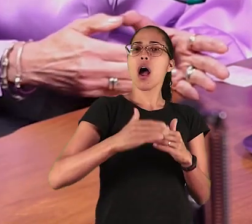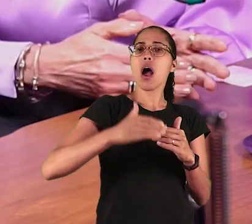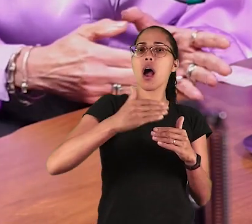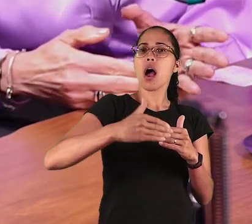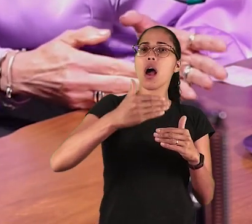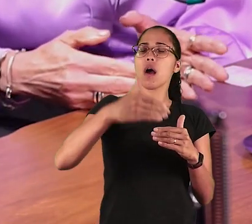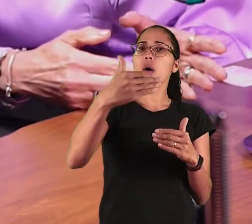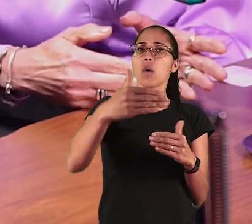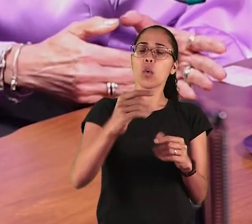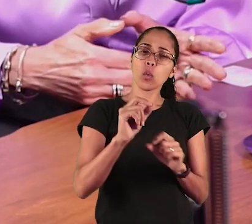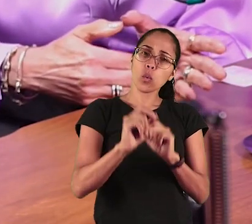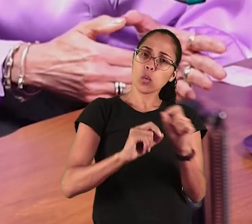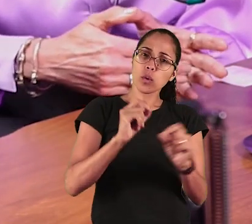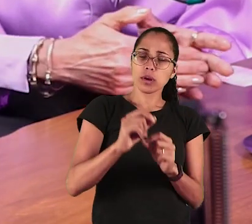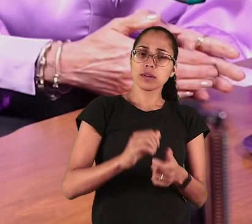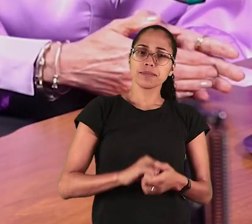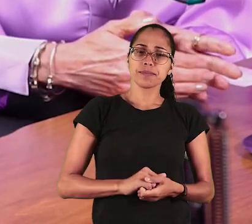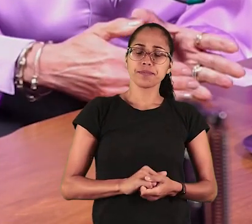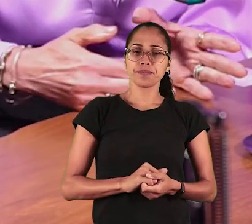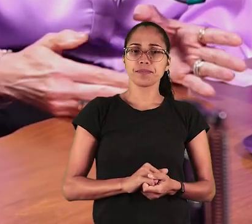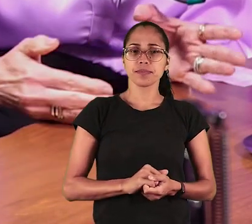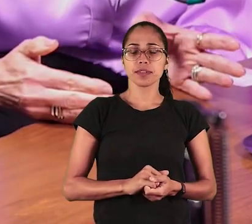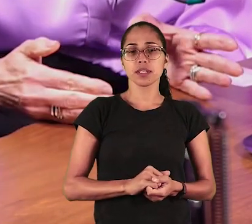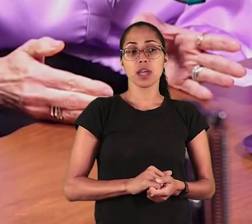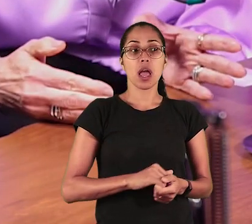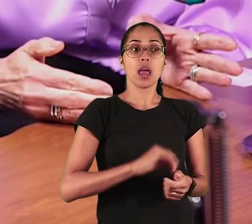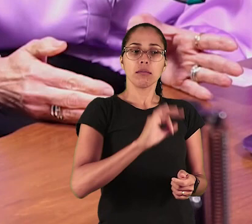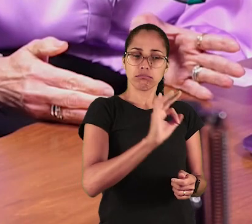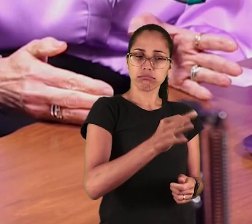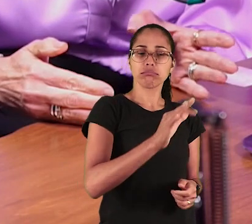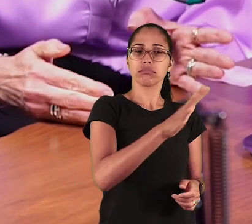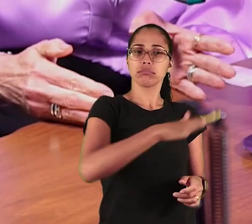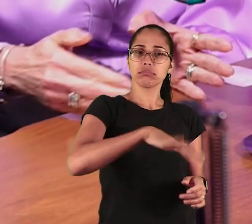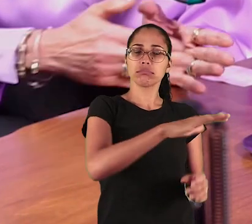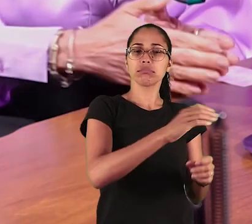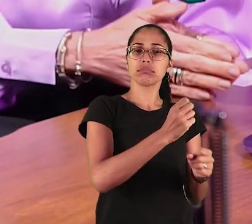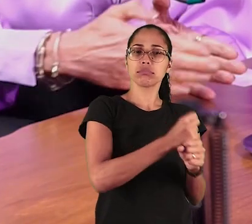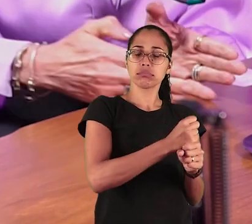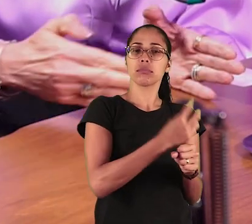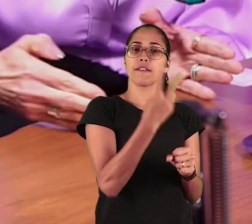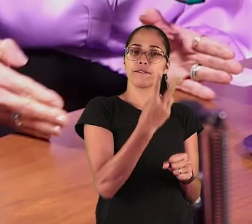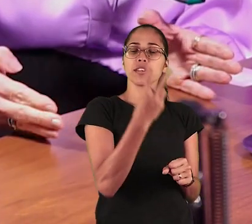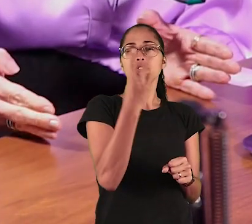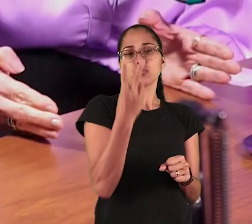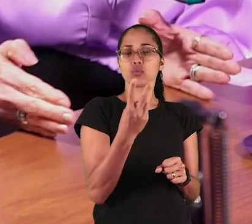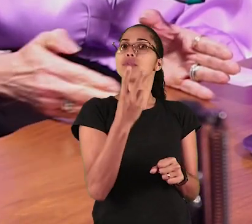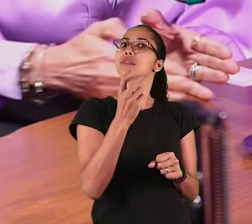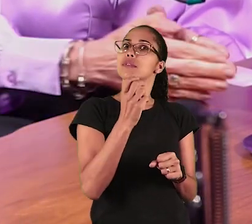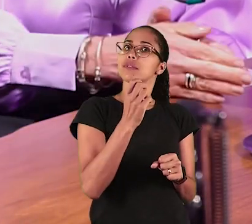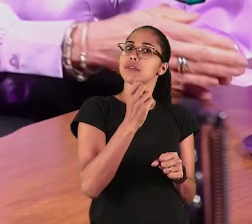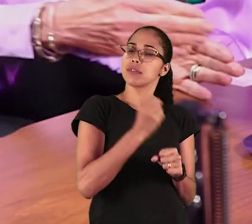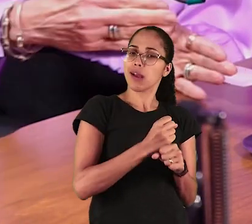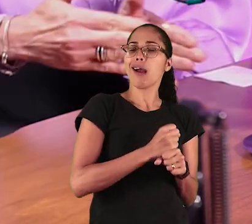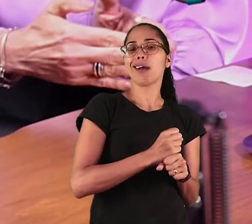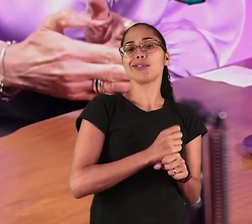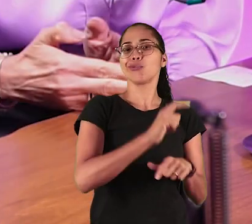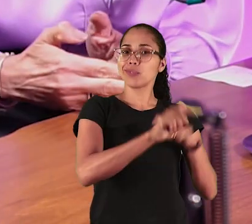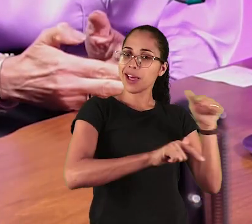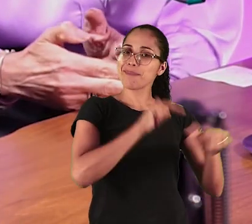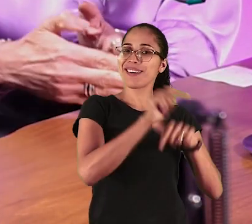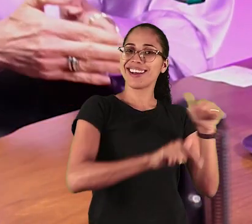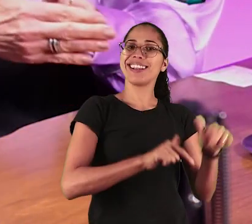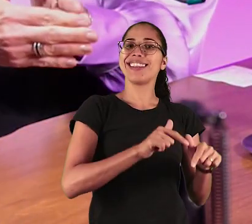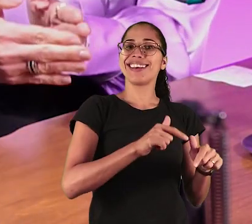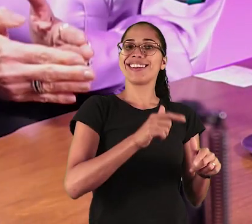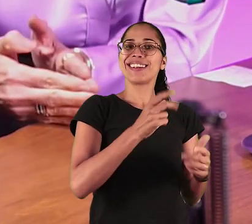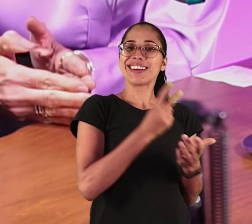na minha carreira passei 22 anos dentro dessa mesma instituição ou barra comprado por outras empresas foi comprado pelo